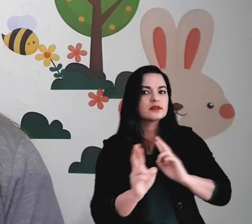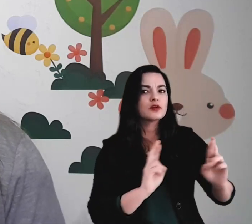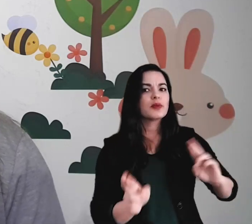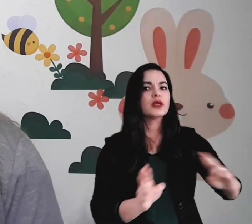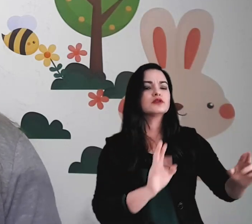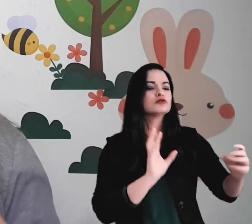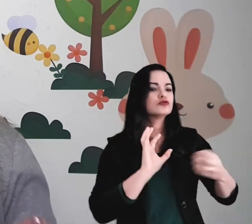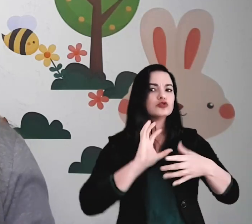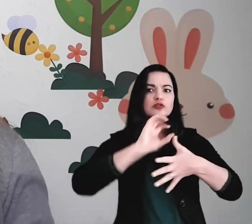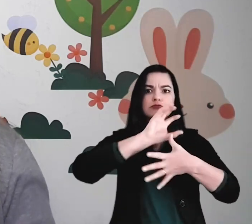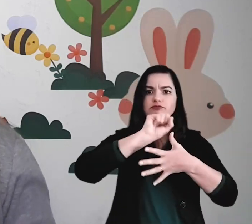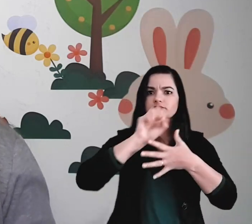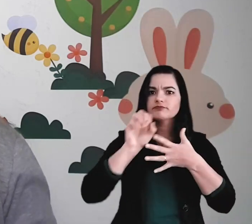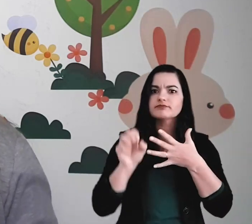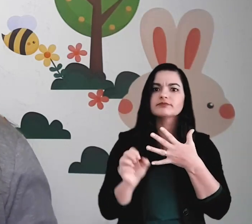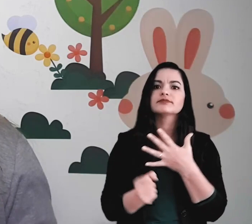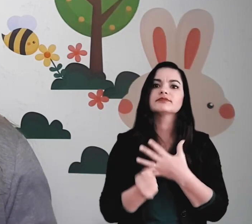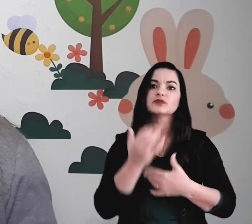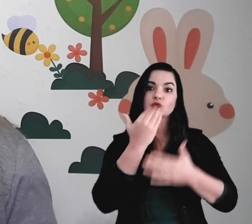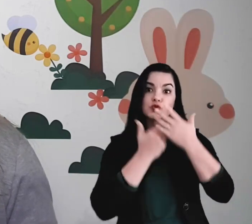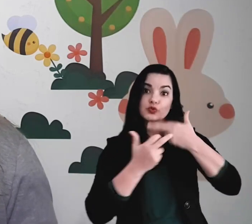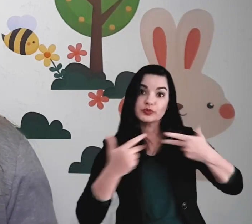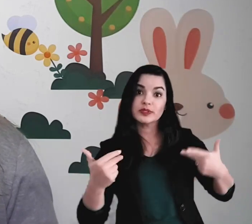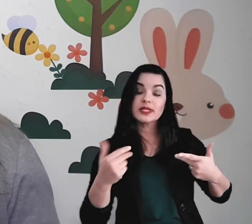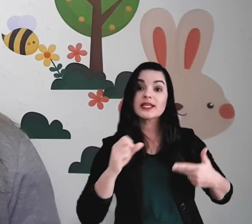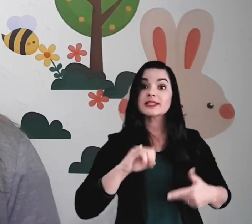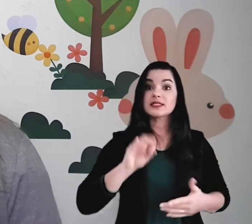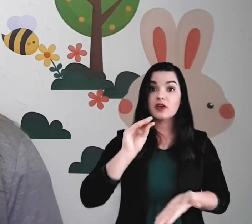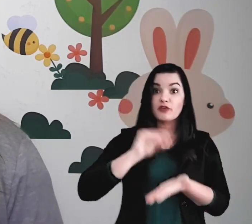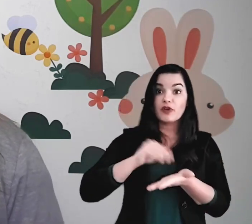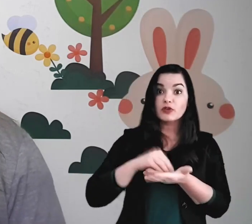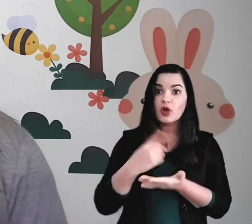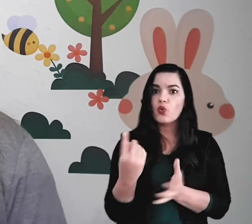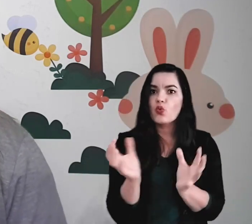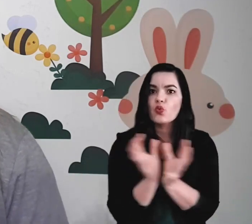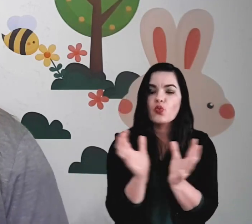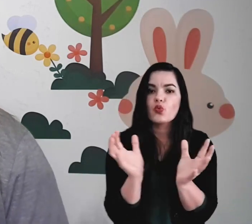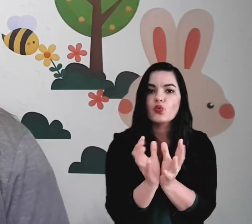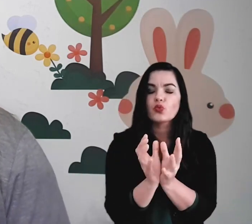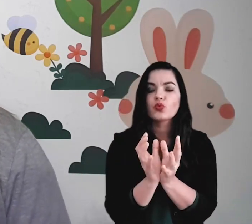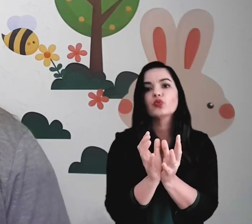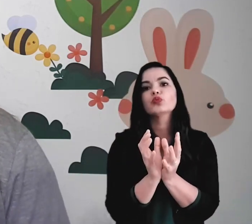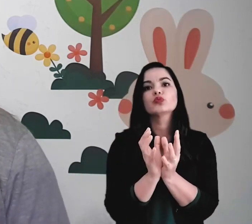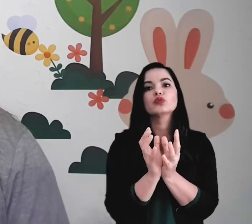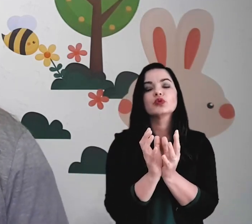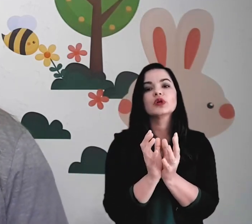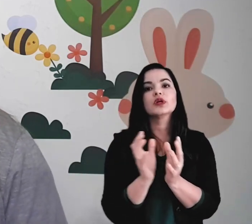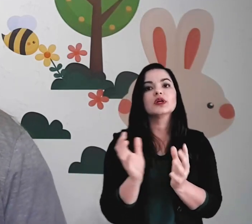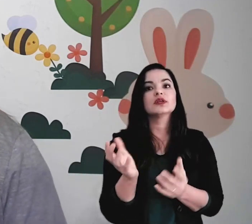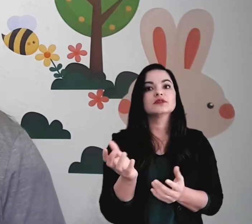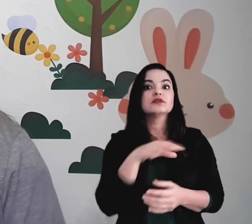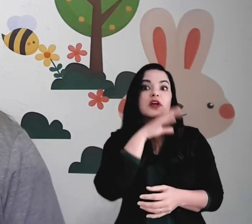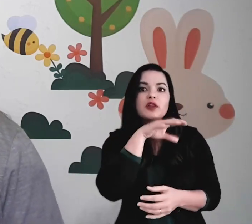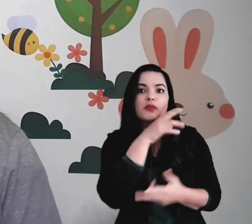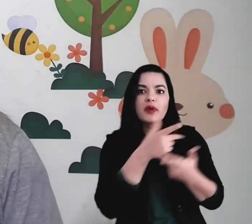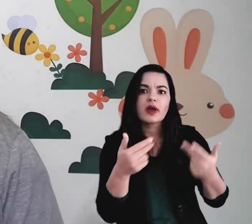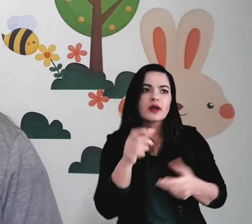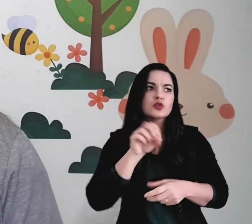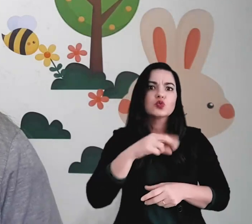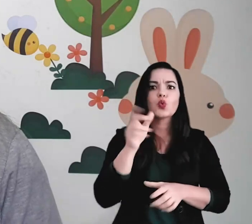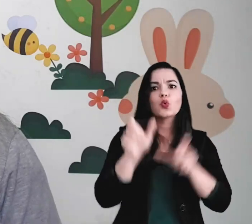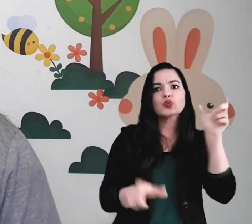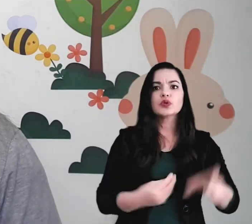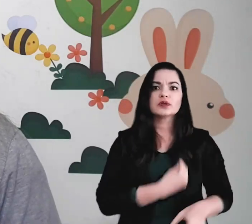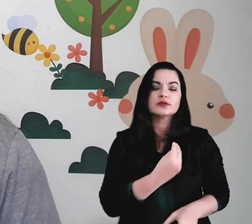alimentar e que a falta de um ser vivo pode causar muitos prejuízos para a vida de